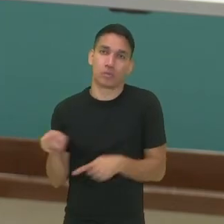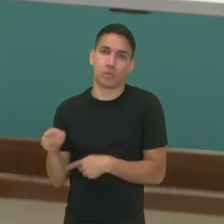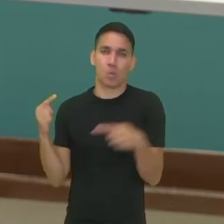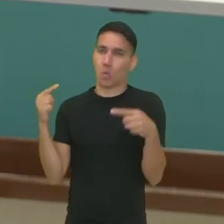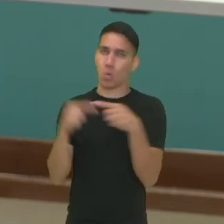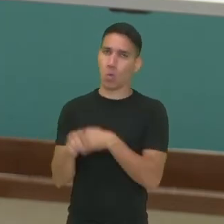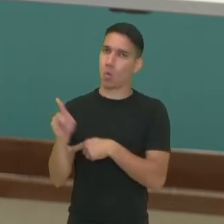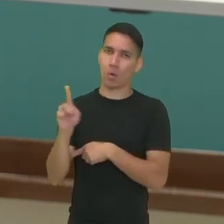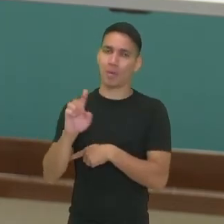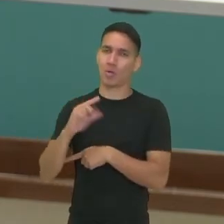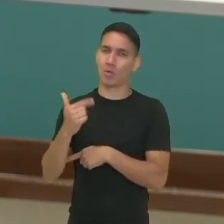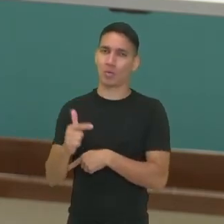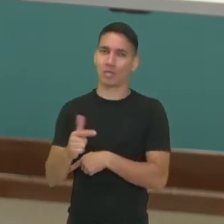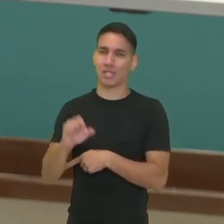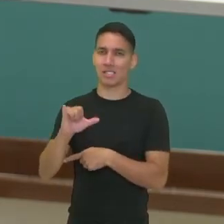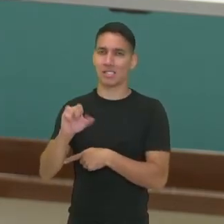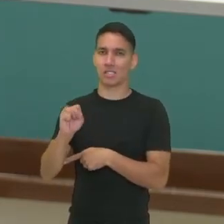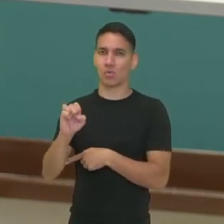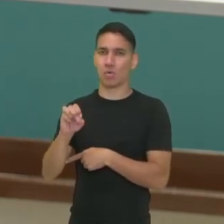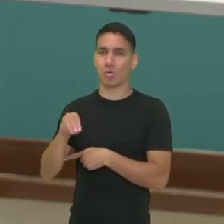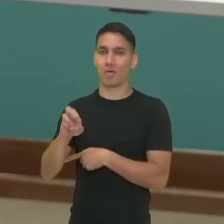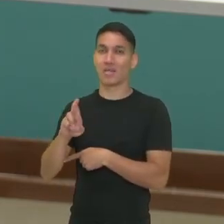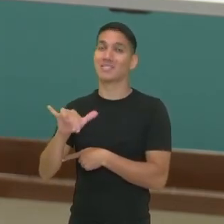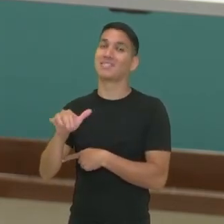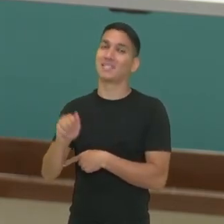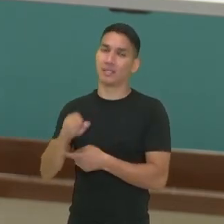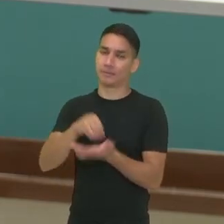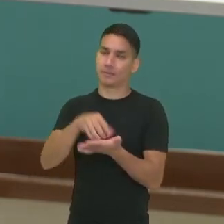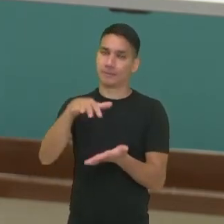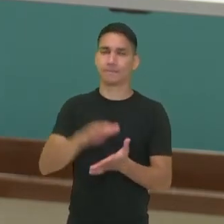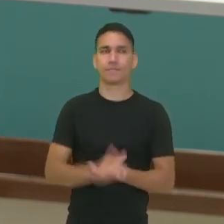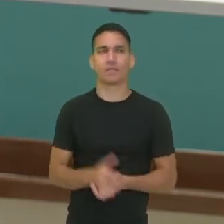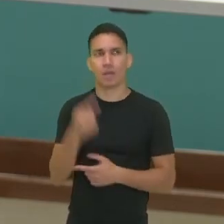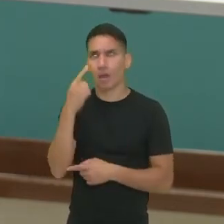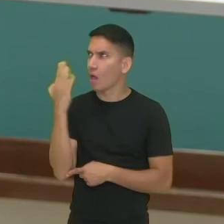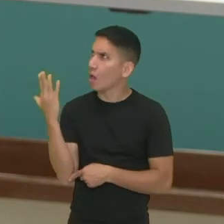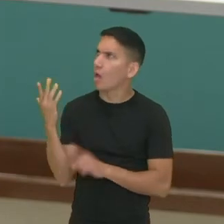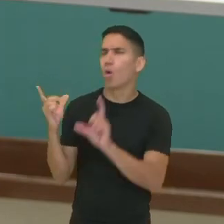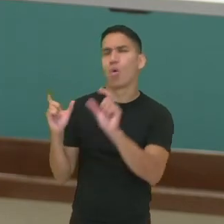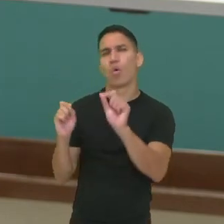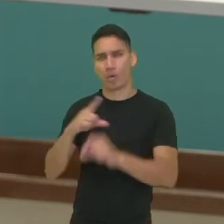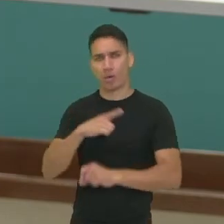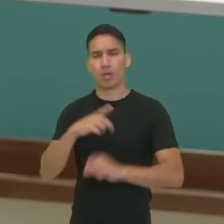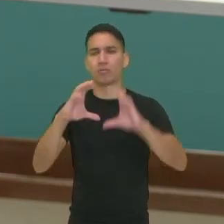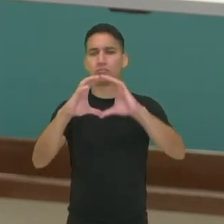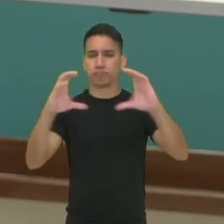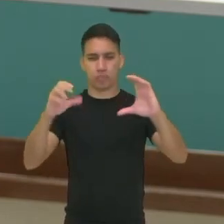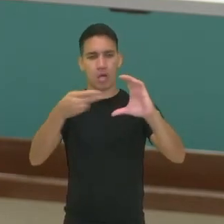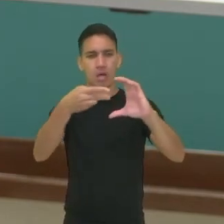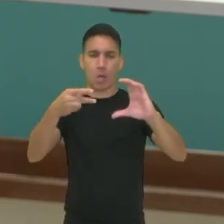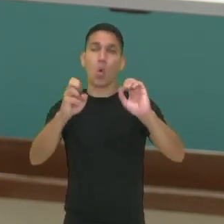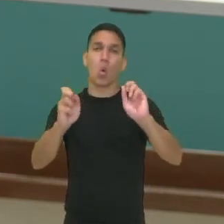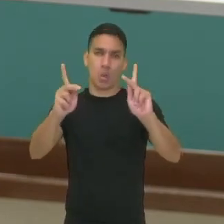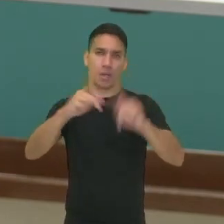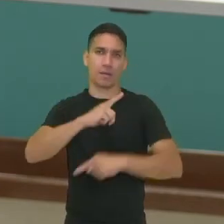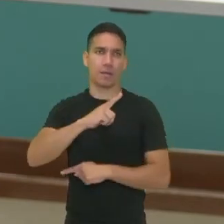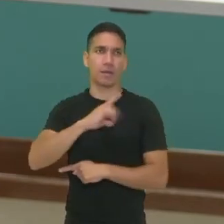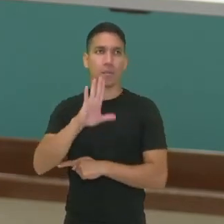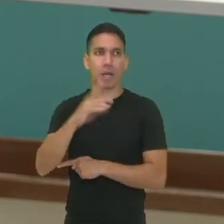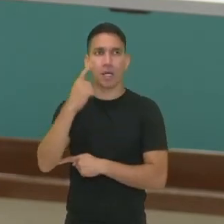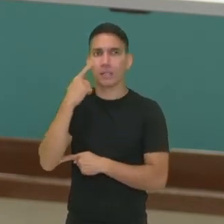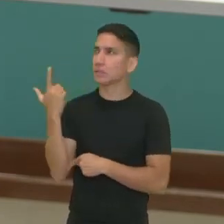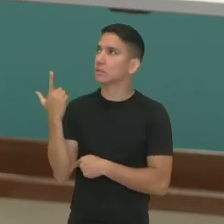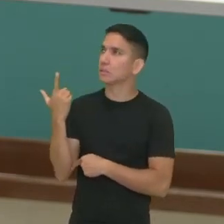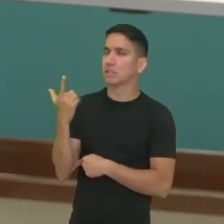tem isomeria geométrica. Aqui, professor, tem a dupla ligação, muito bem, só que esses ligantes não